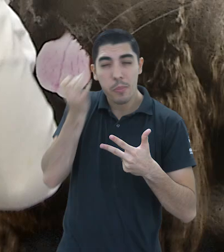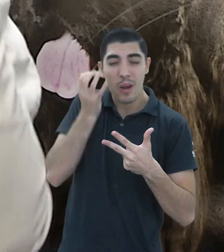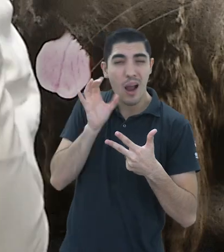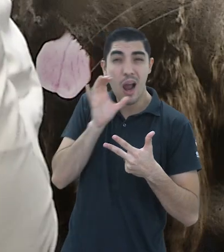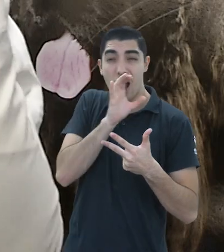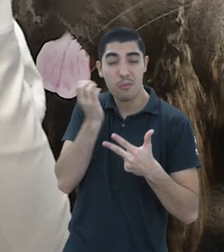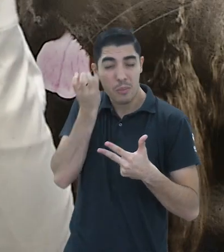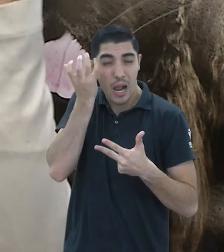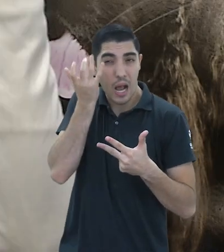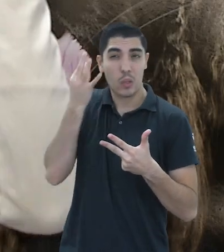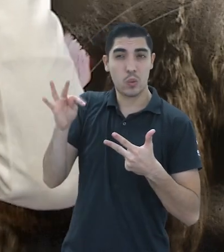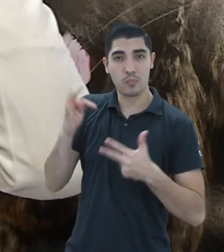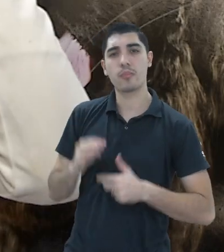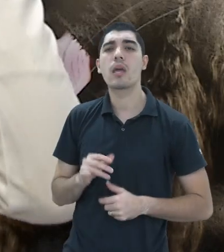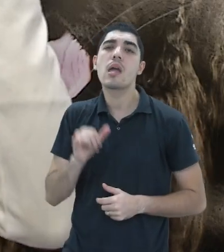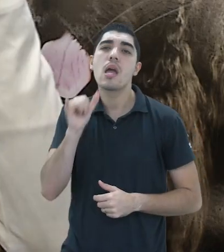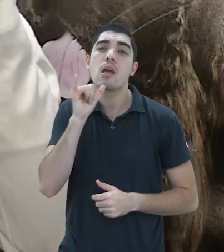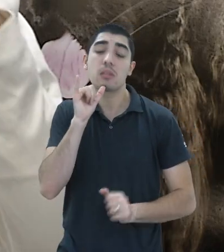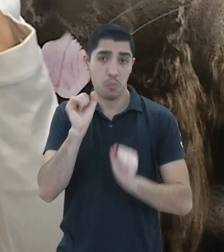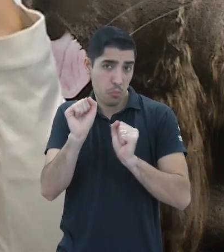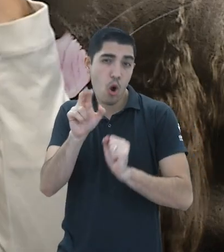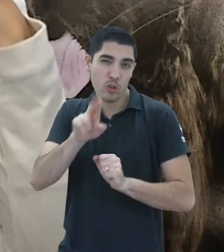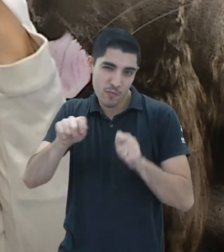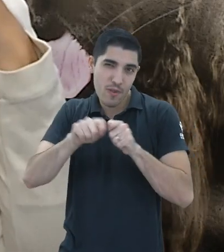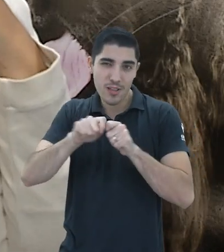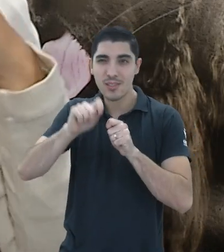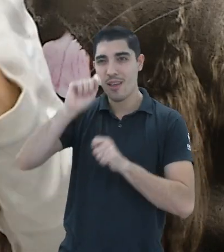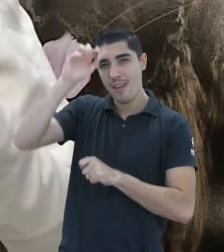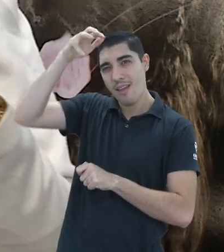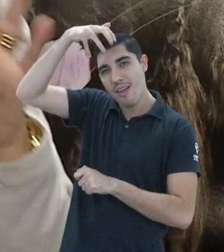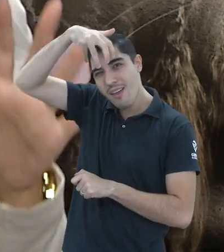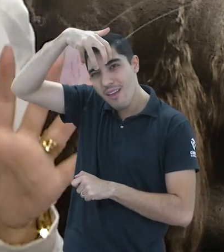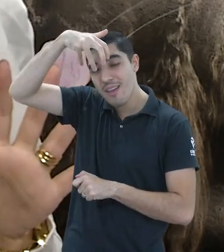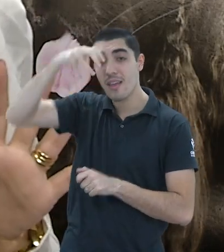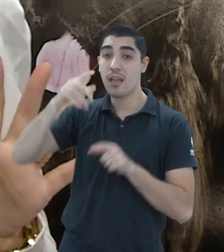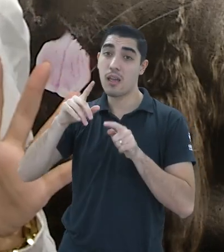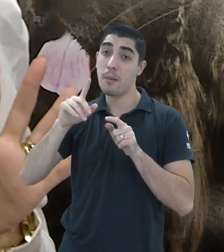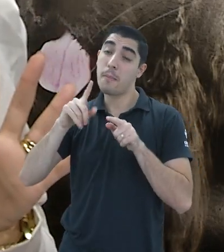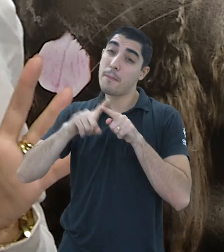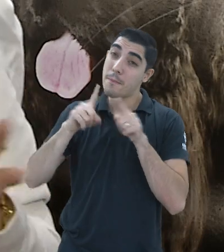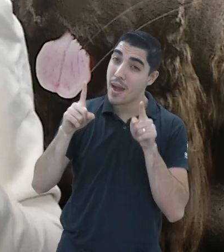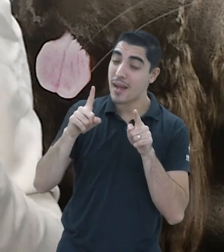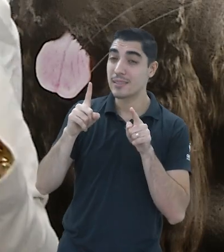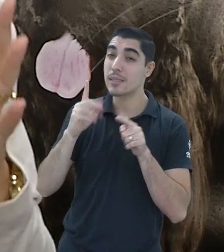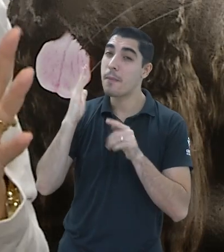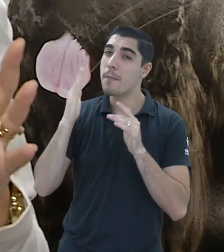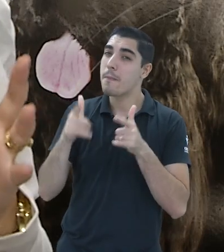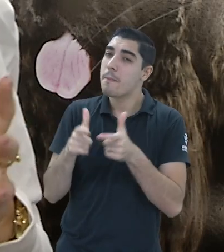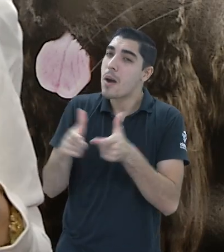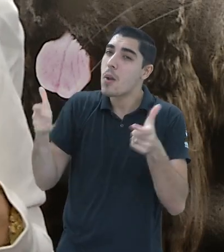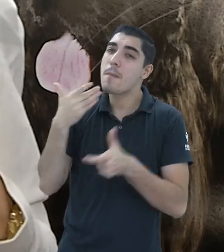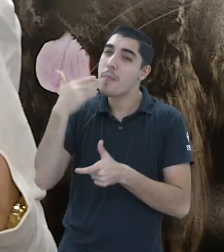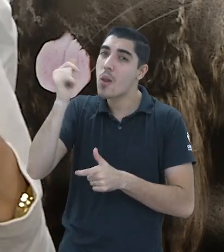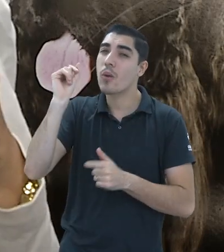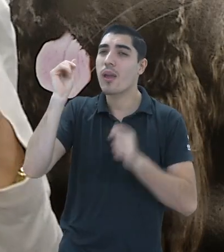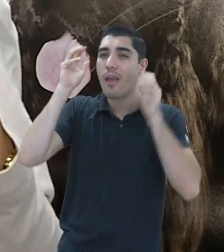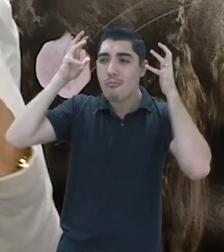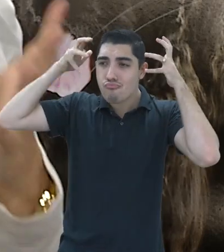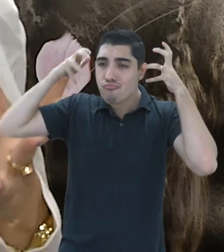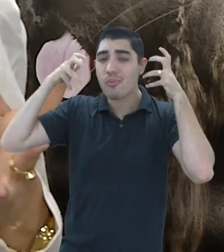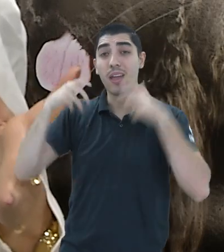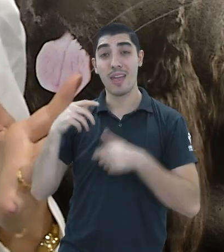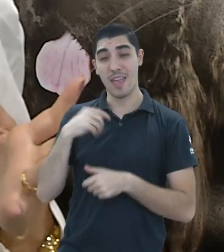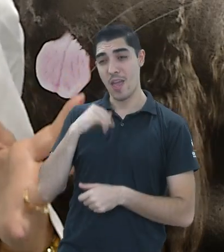da franjinha, lacinho pode colocar, mas geralmente na orelha. Essas são as minhas indicações. Às vezes tem proprietário que fala, Thalita, eu